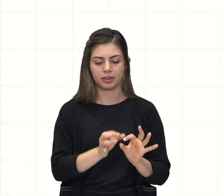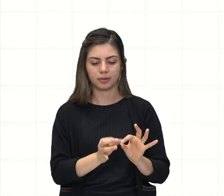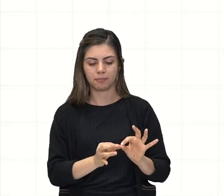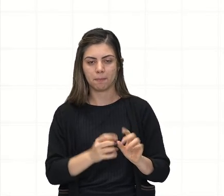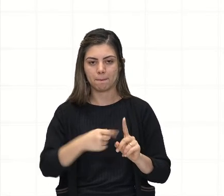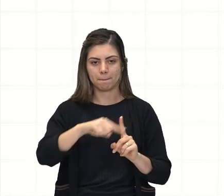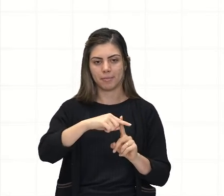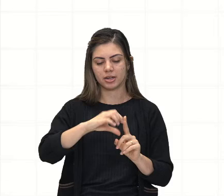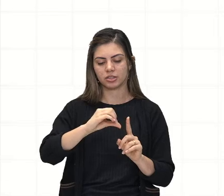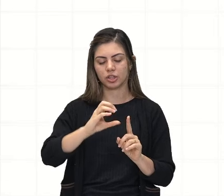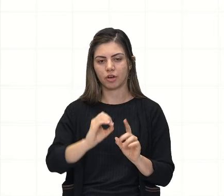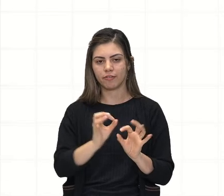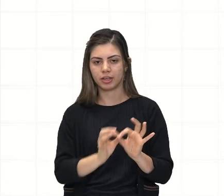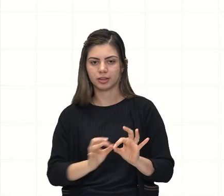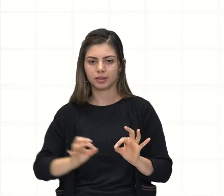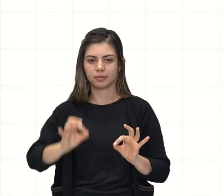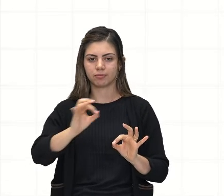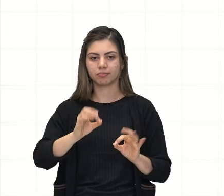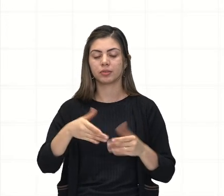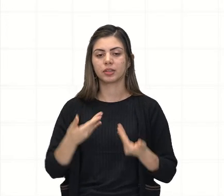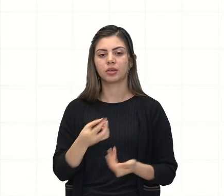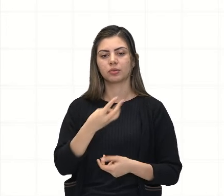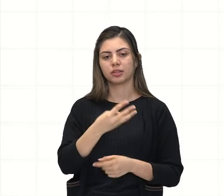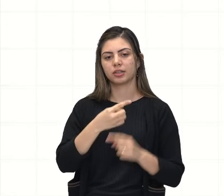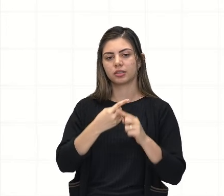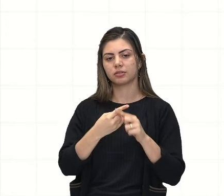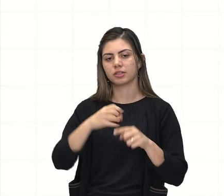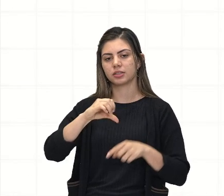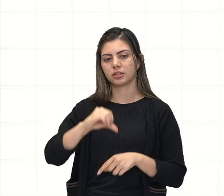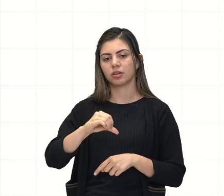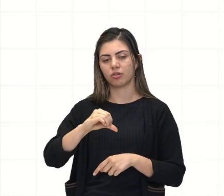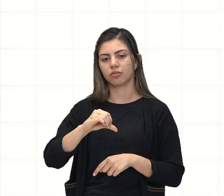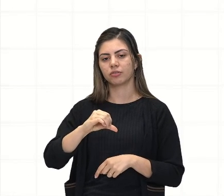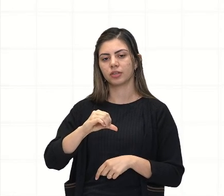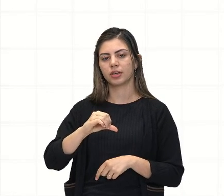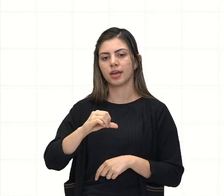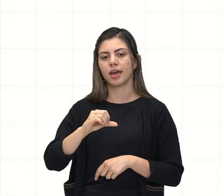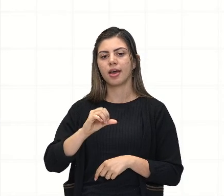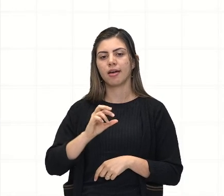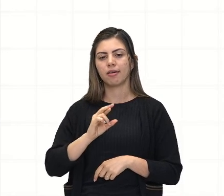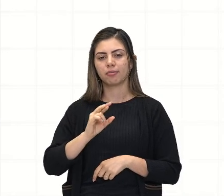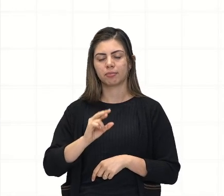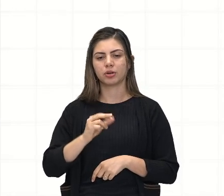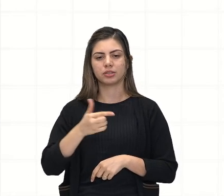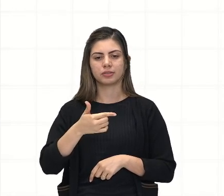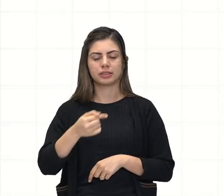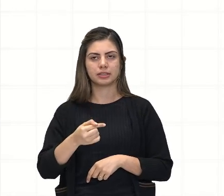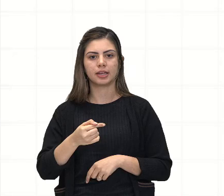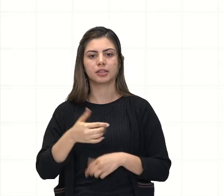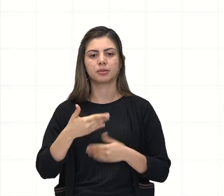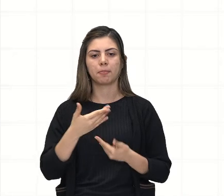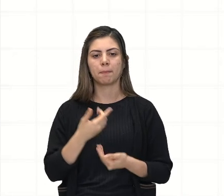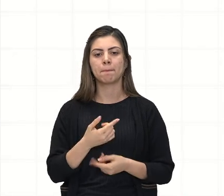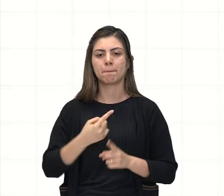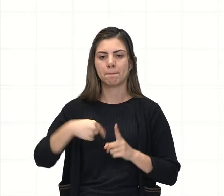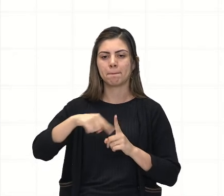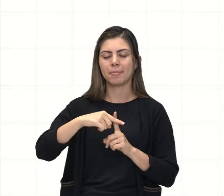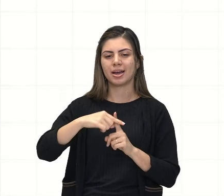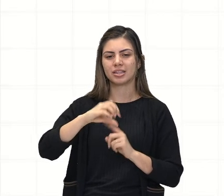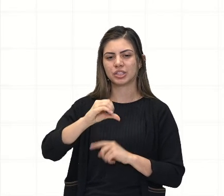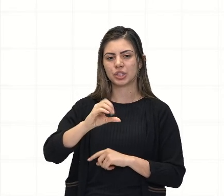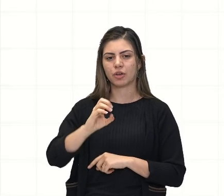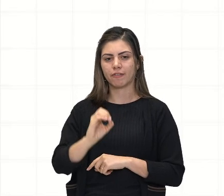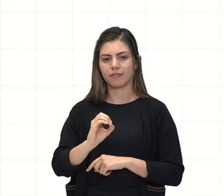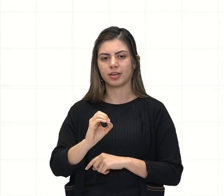3 vezes 9, 27. 270 graus. Tá? E mais 90 graus,